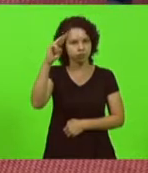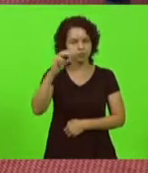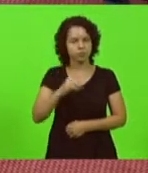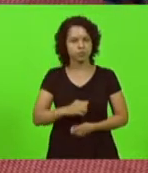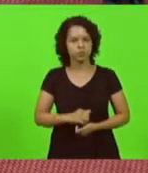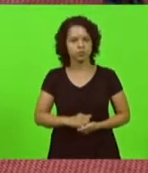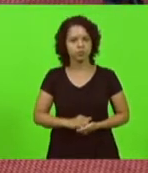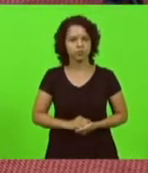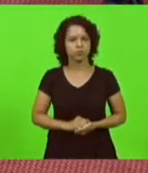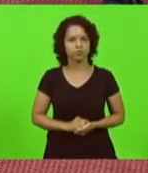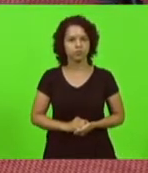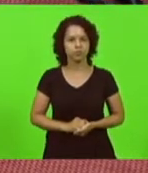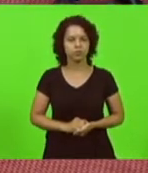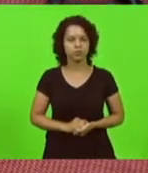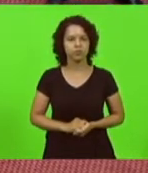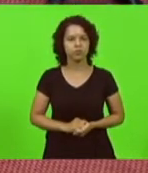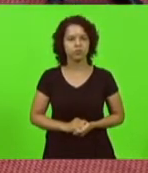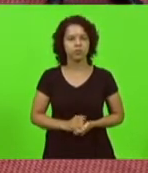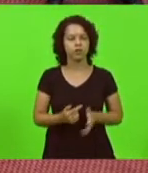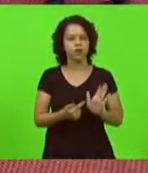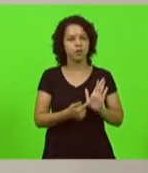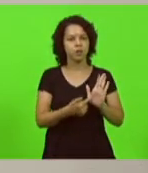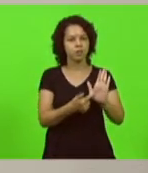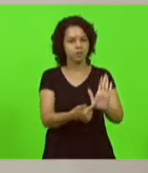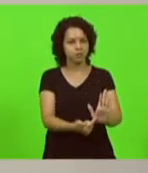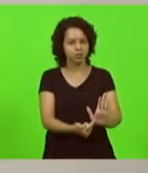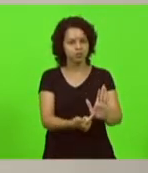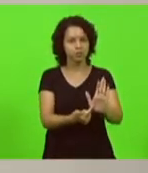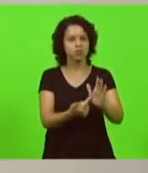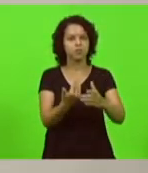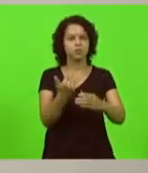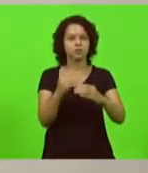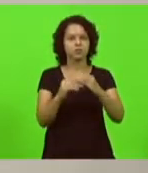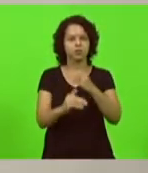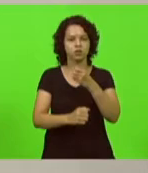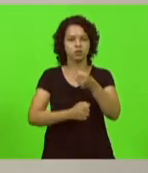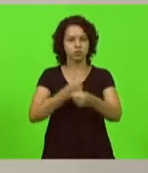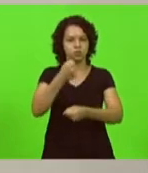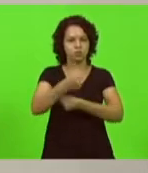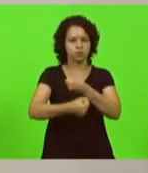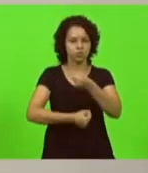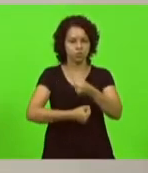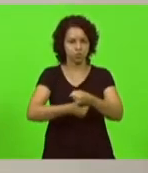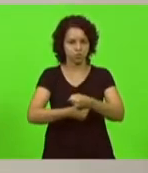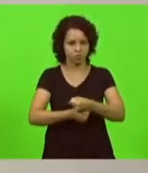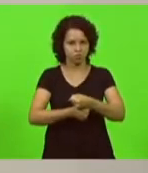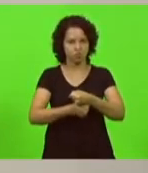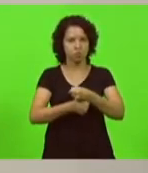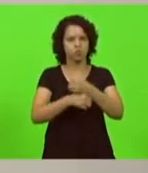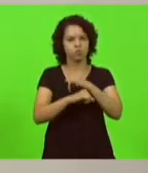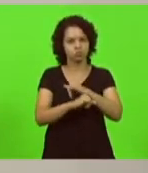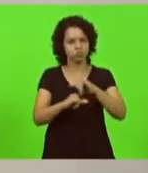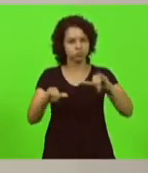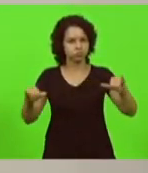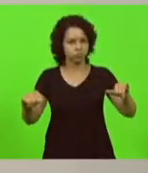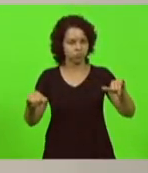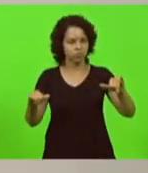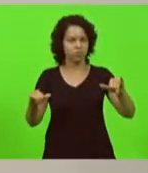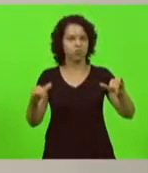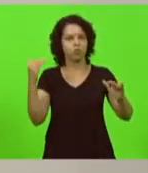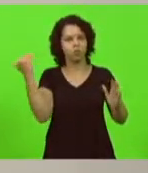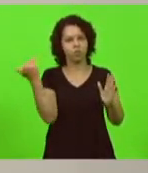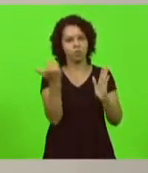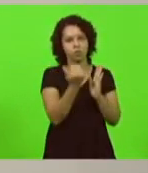Silva, para apresentar a mensagem anual, cumprindo um preceito